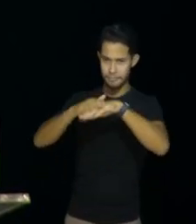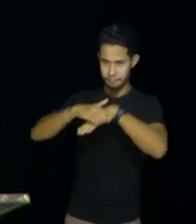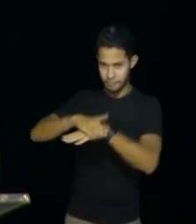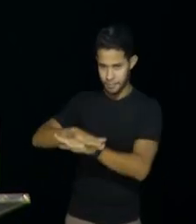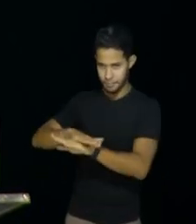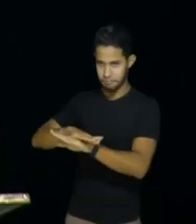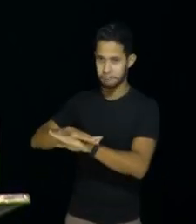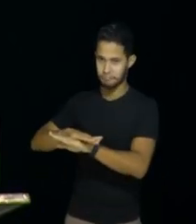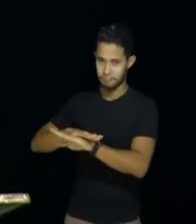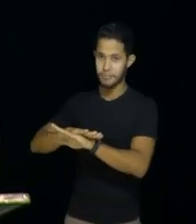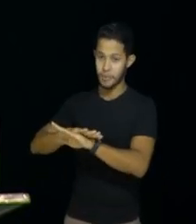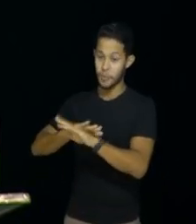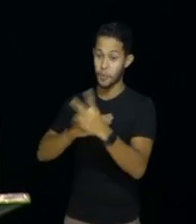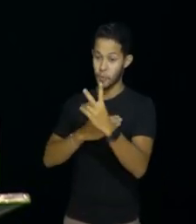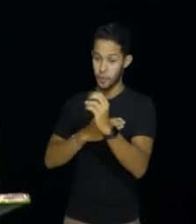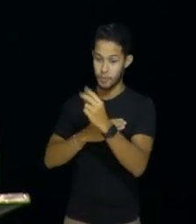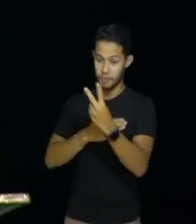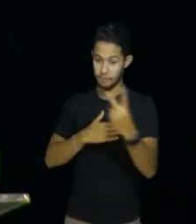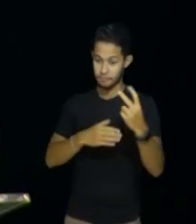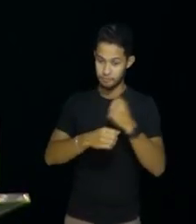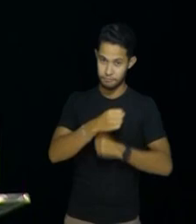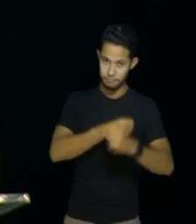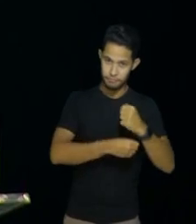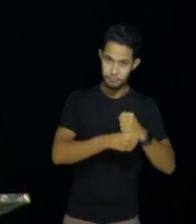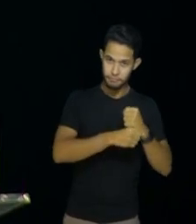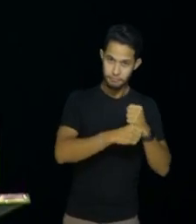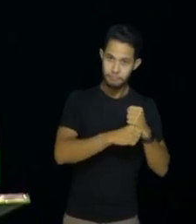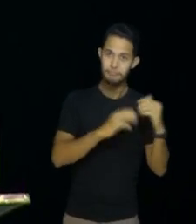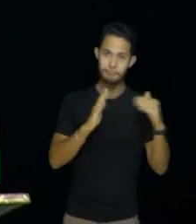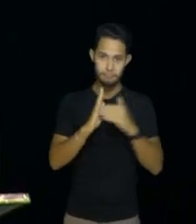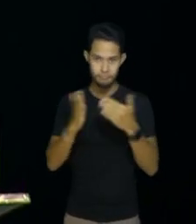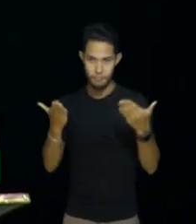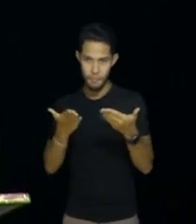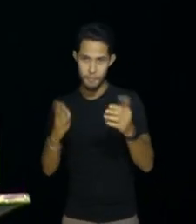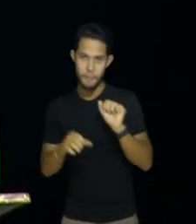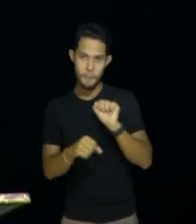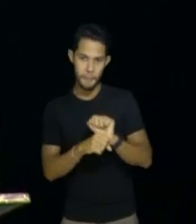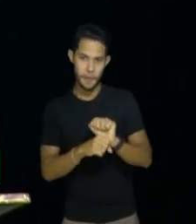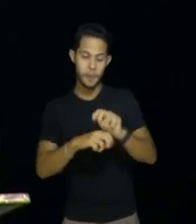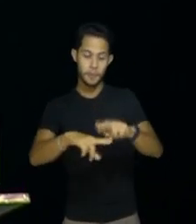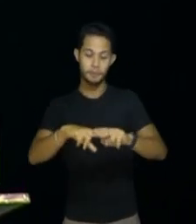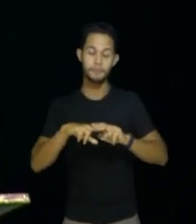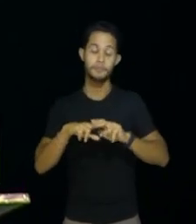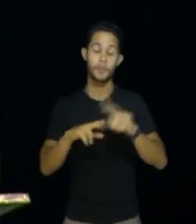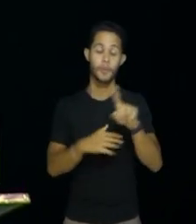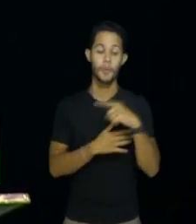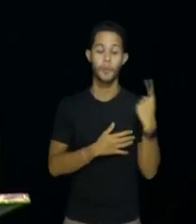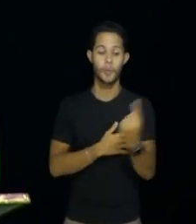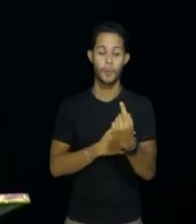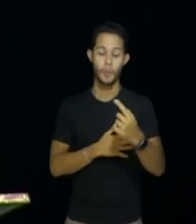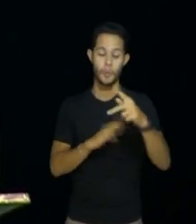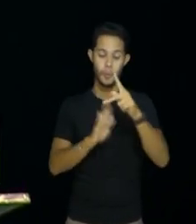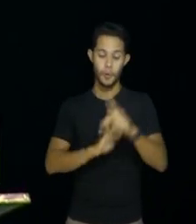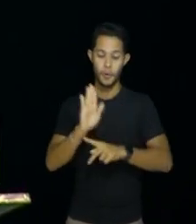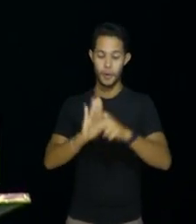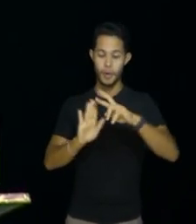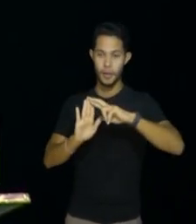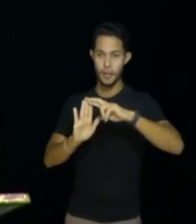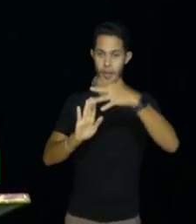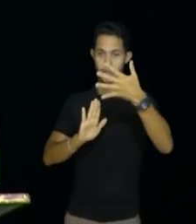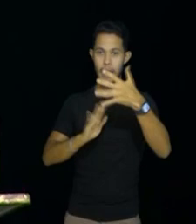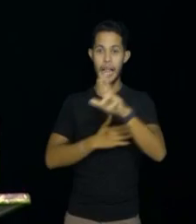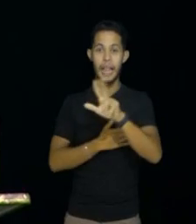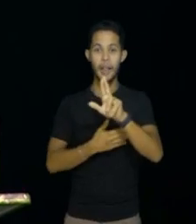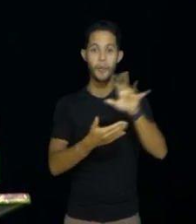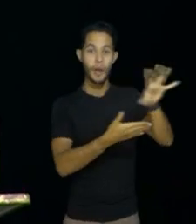2022 no Congresso Nacional. E aí o nosso objetivo do projeto de resolução não é copiar o senador Magno Malta. A gente, com o nosso